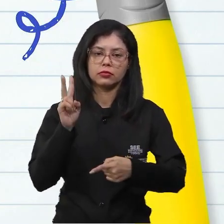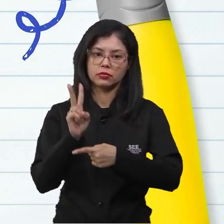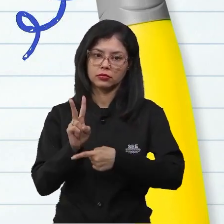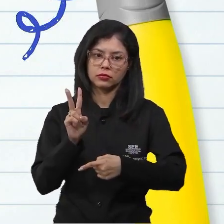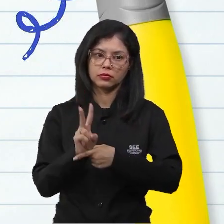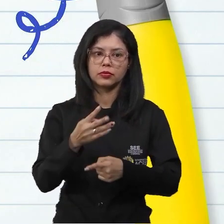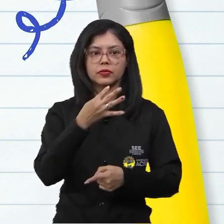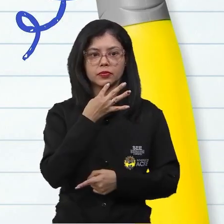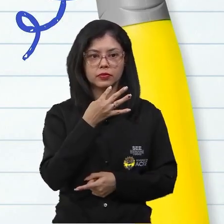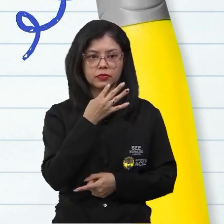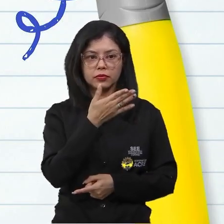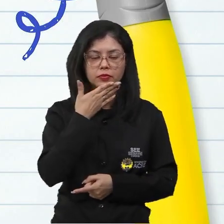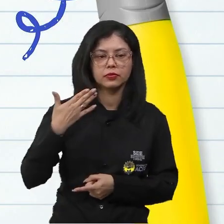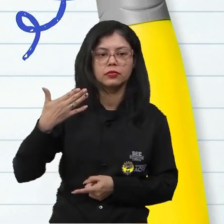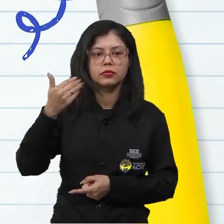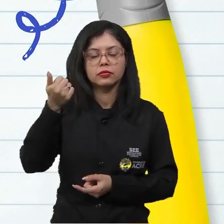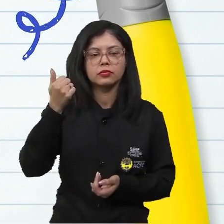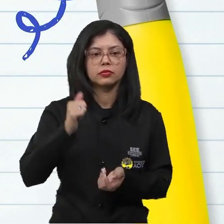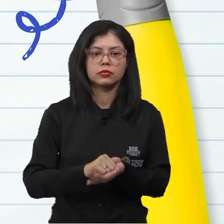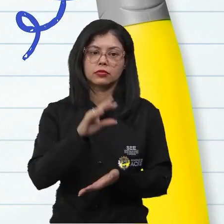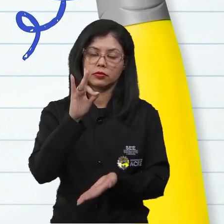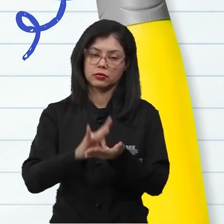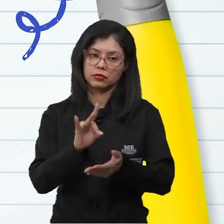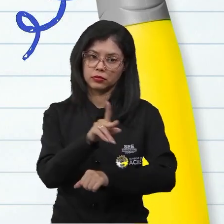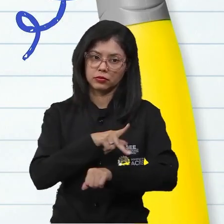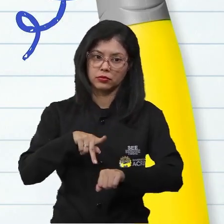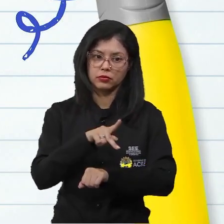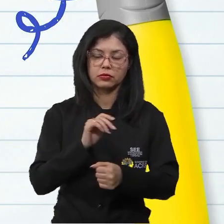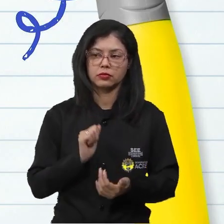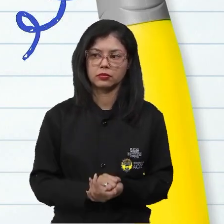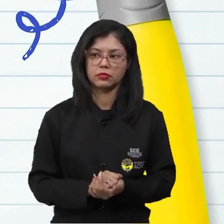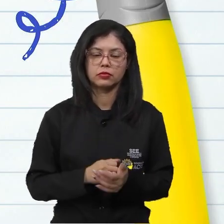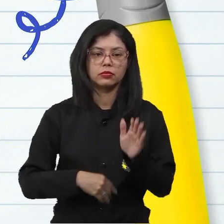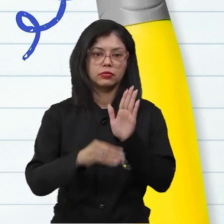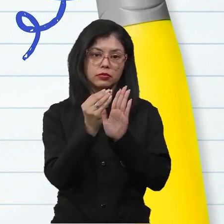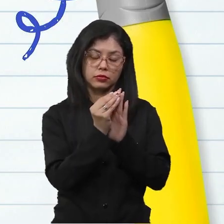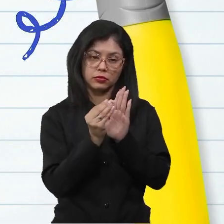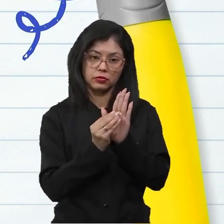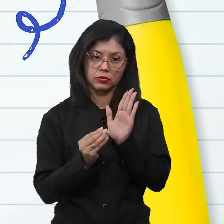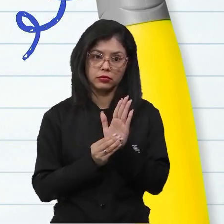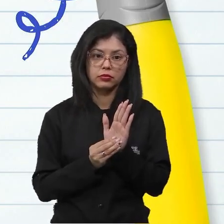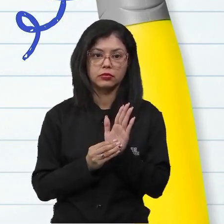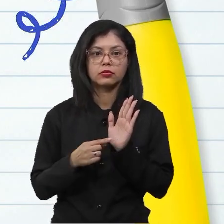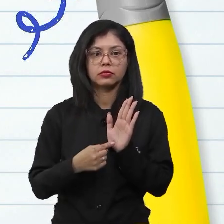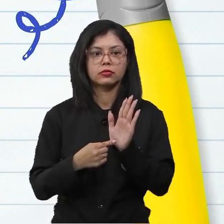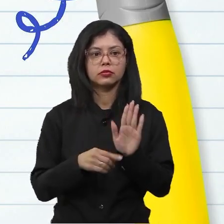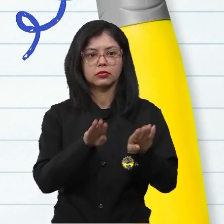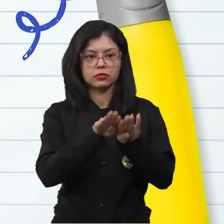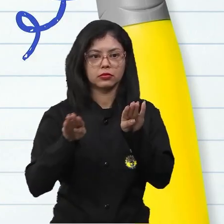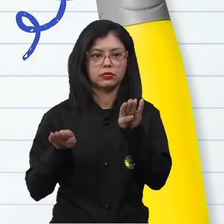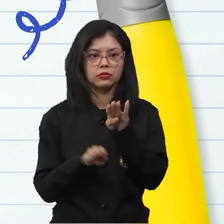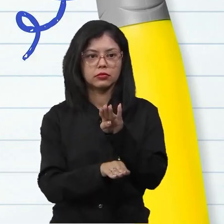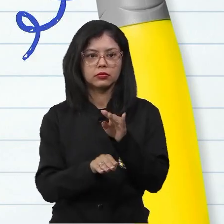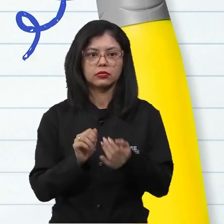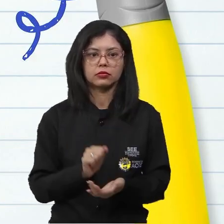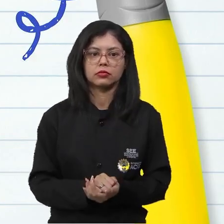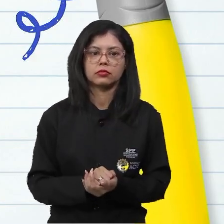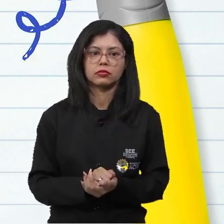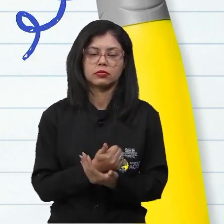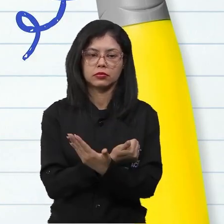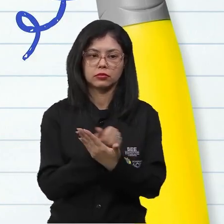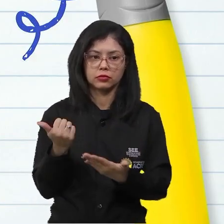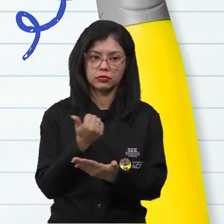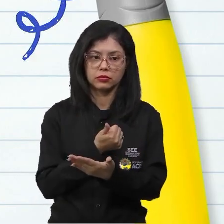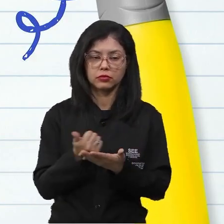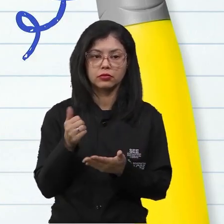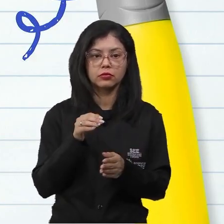suas fontes nos ajudam a conhecer melhor a realidade do país. Esses dados revelam desigualdades